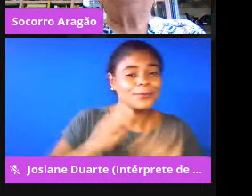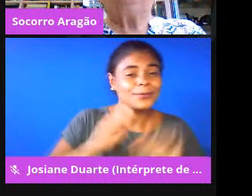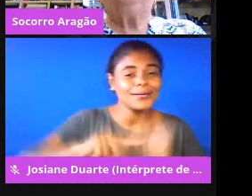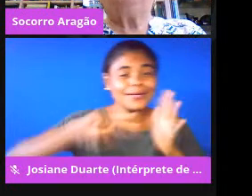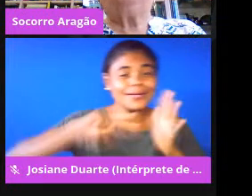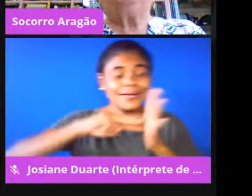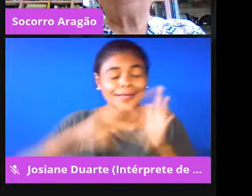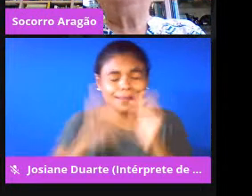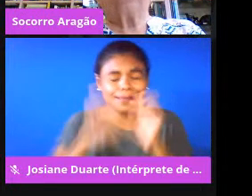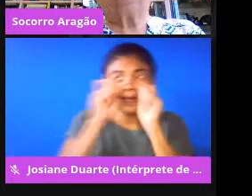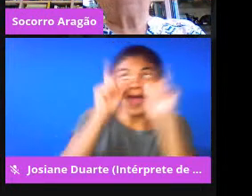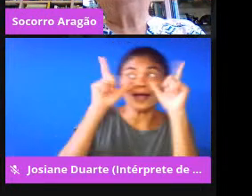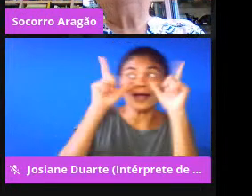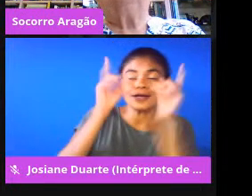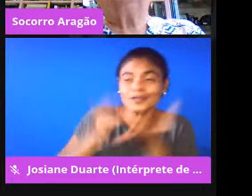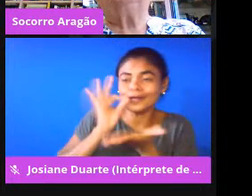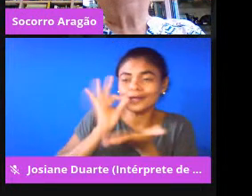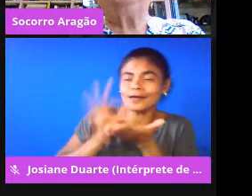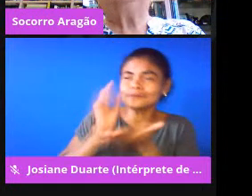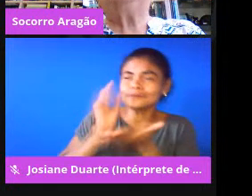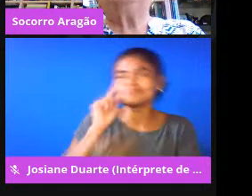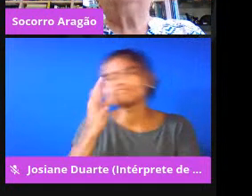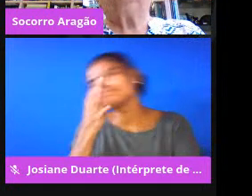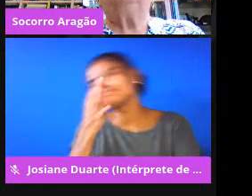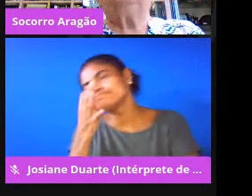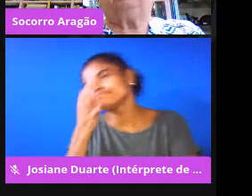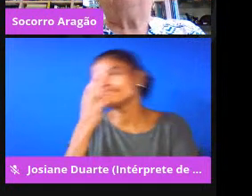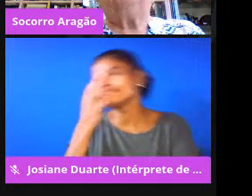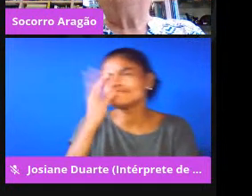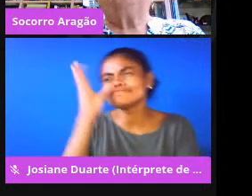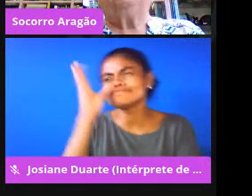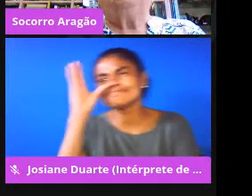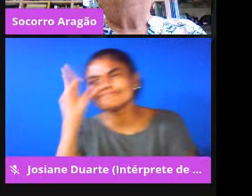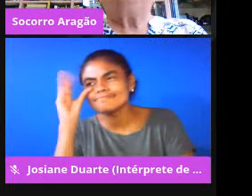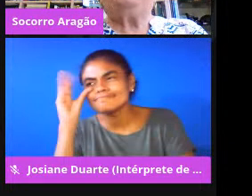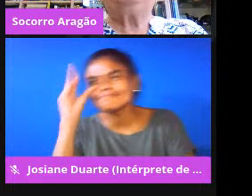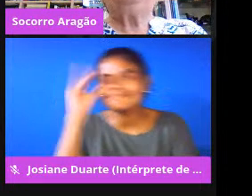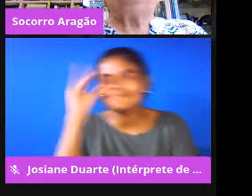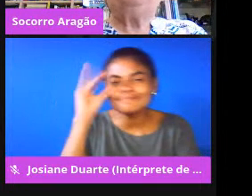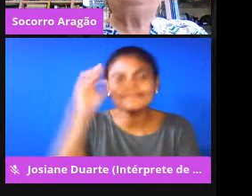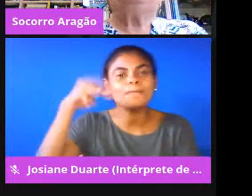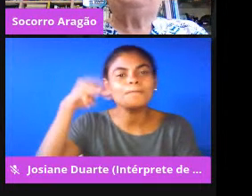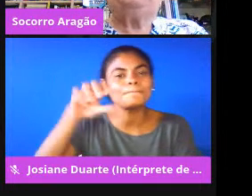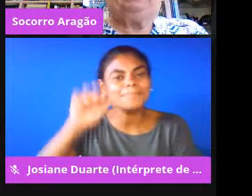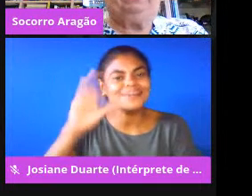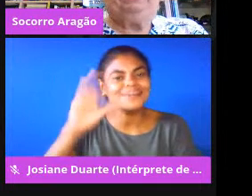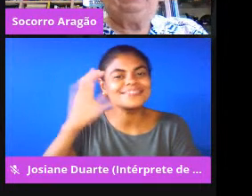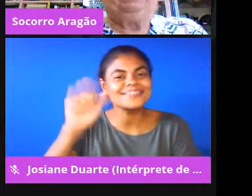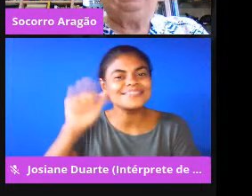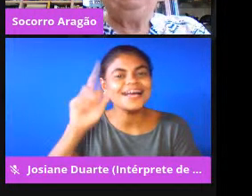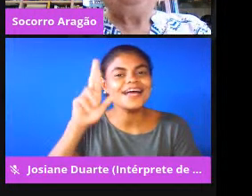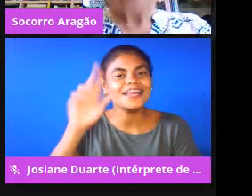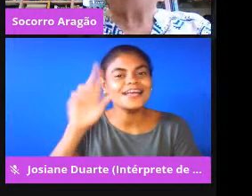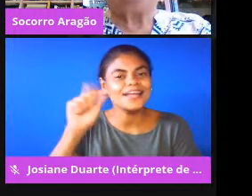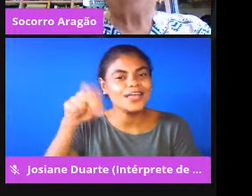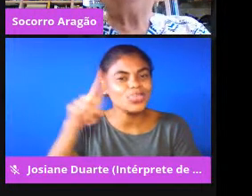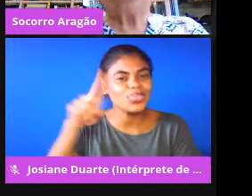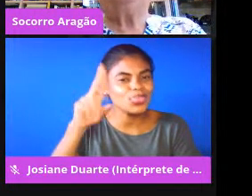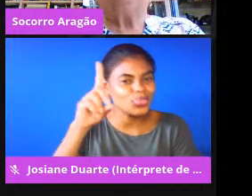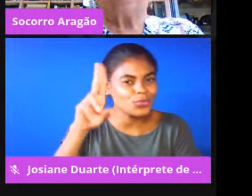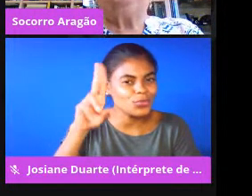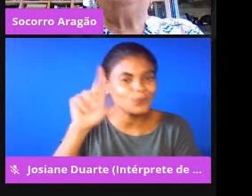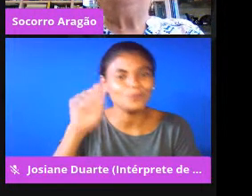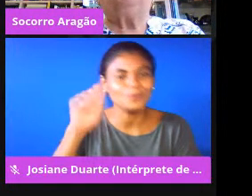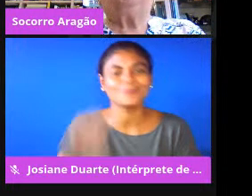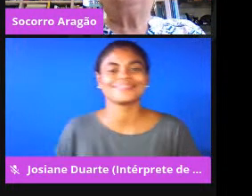tomei um cafezinho, fiquei por ali vendo uma coisa ou outra, espiando a maçaranduba do tempo. Praga de rapariga salará. Praga,